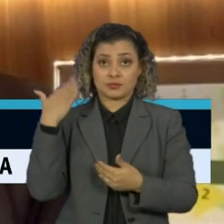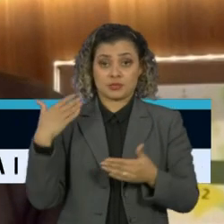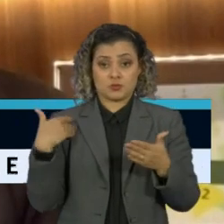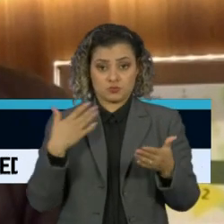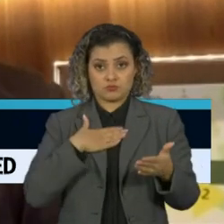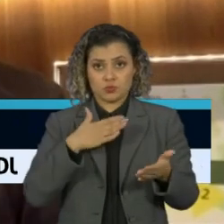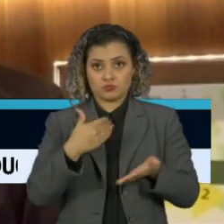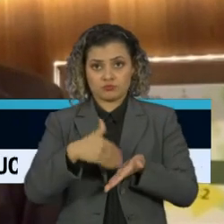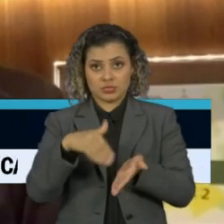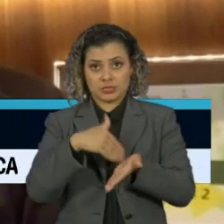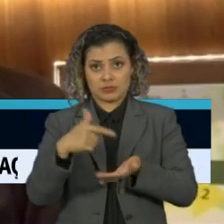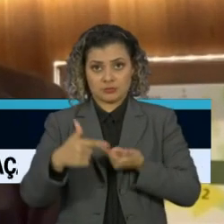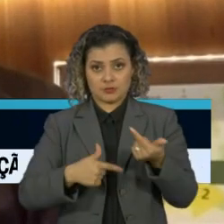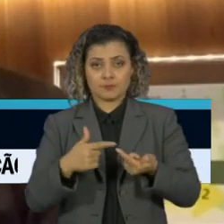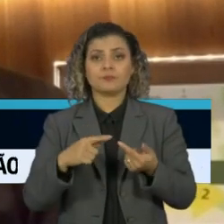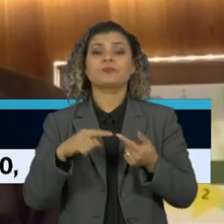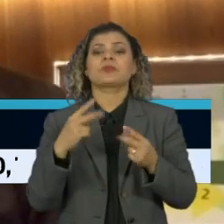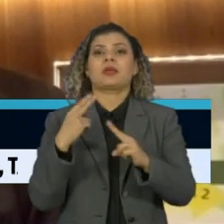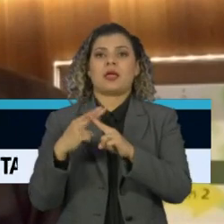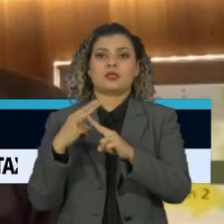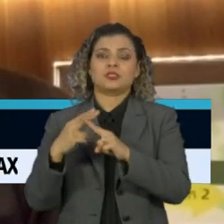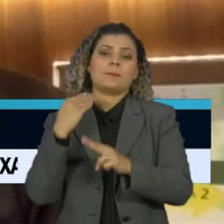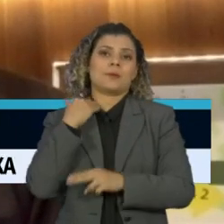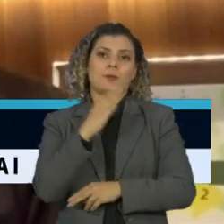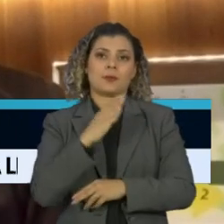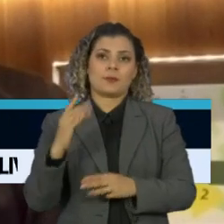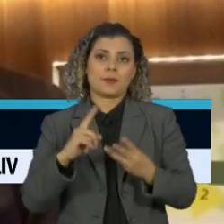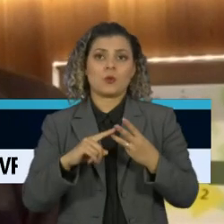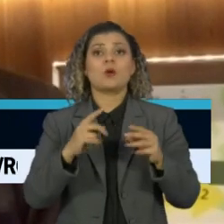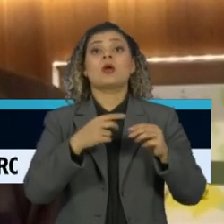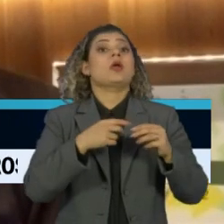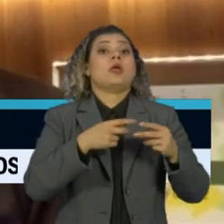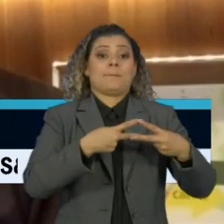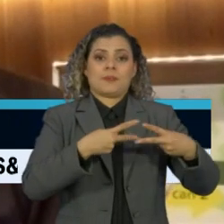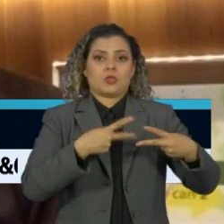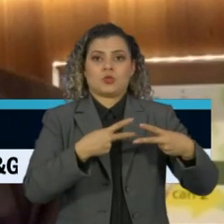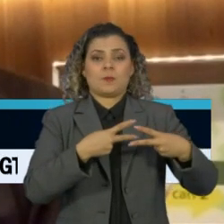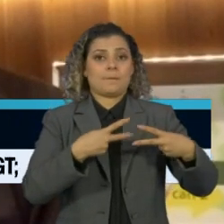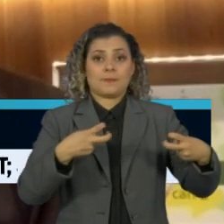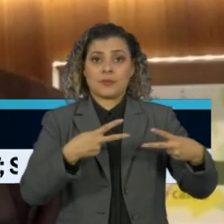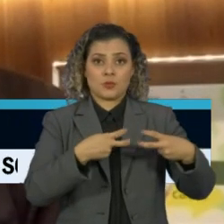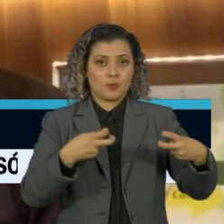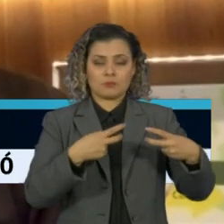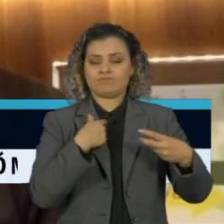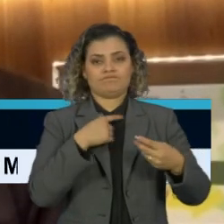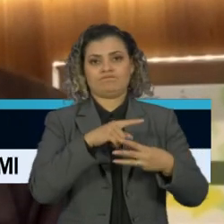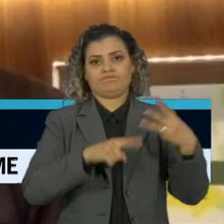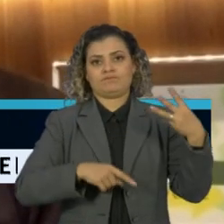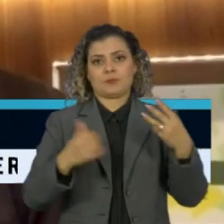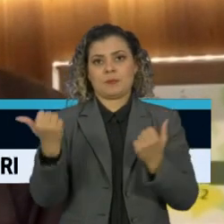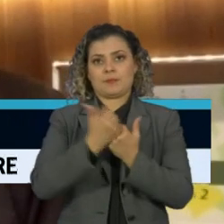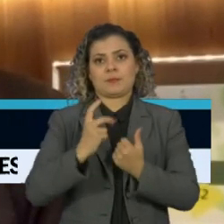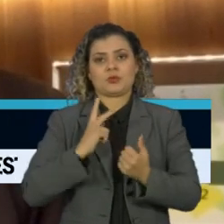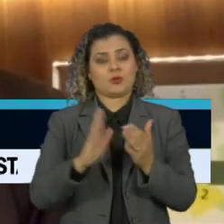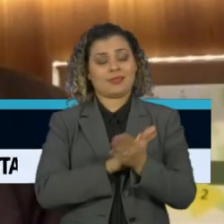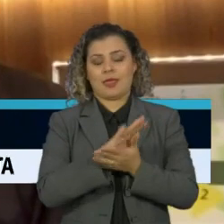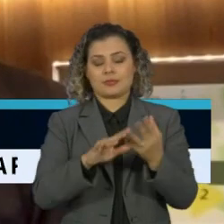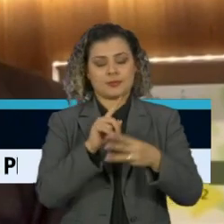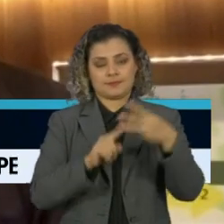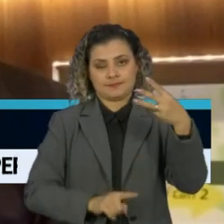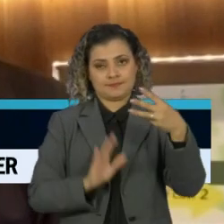secretário, que a Caixa, Banco do Brasil e Petrobras não seriam privatizados. Verdade. Embora